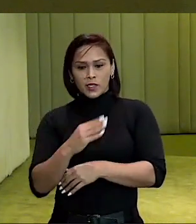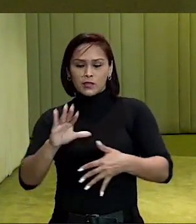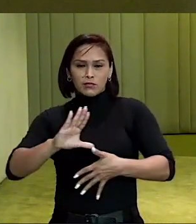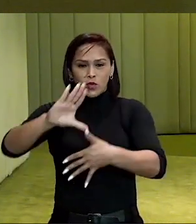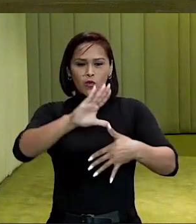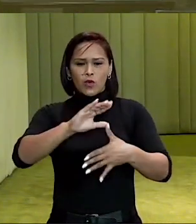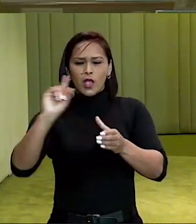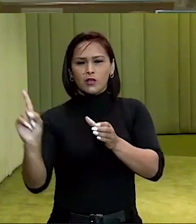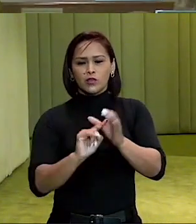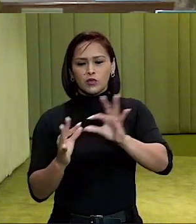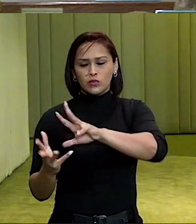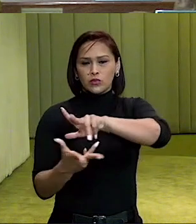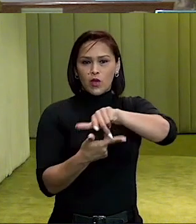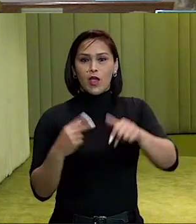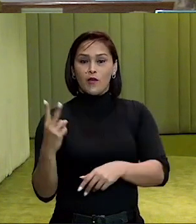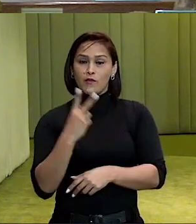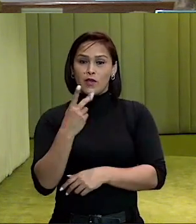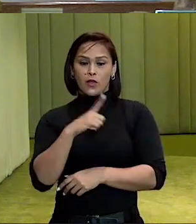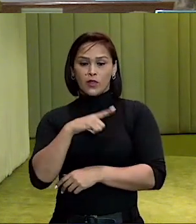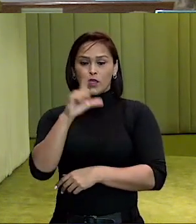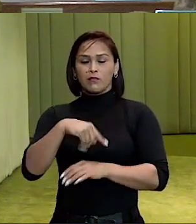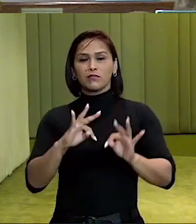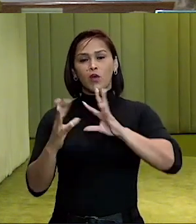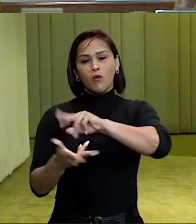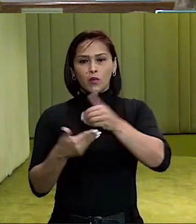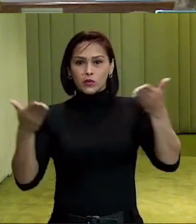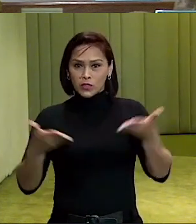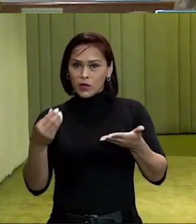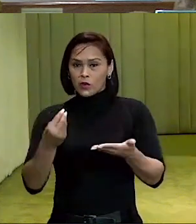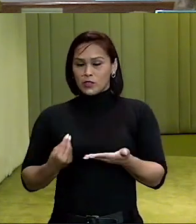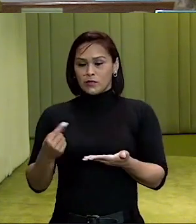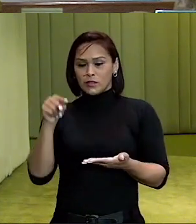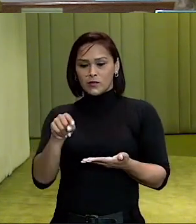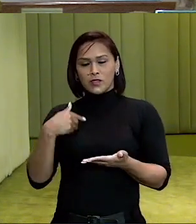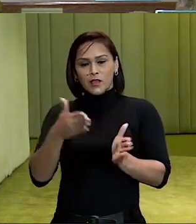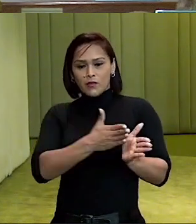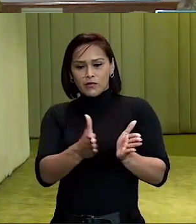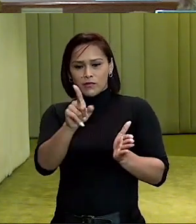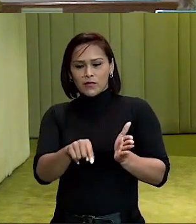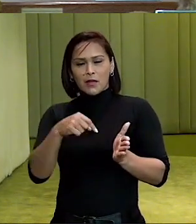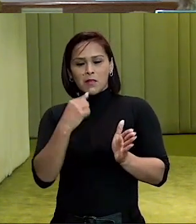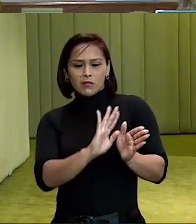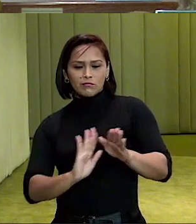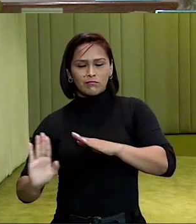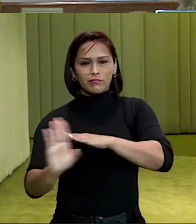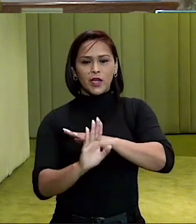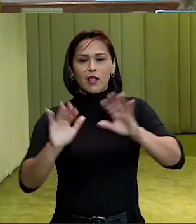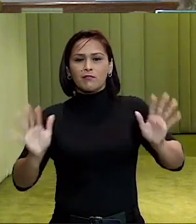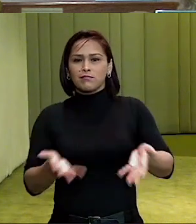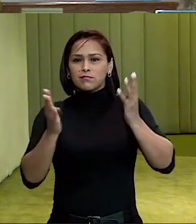cadeias globais de valor. No mundo contemporâneo, este é caminho incontornável na promoção